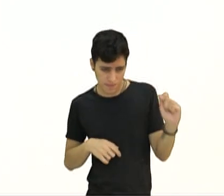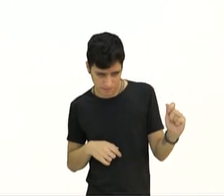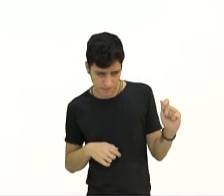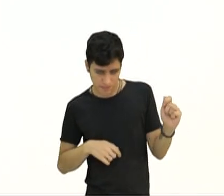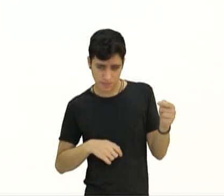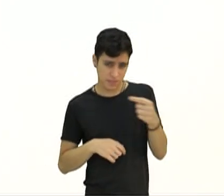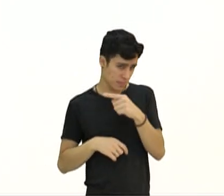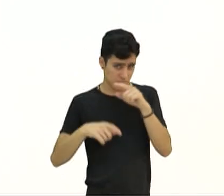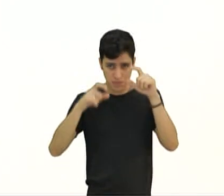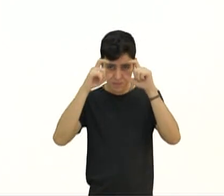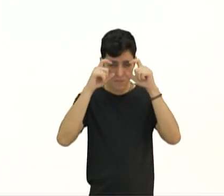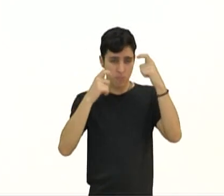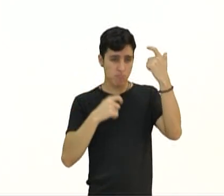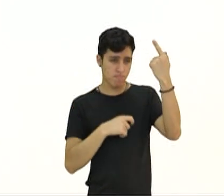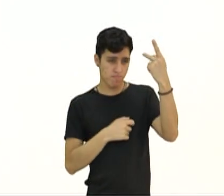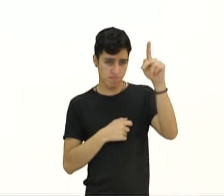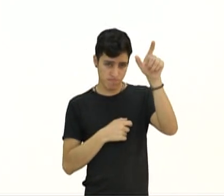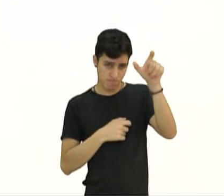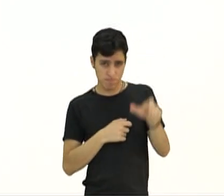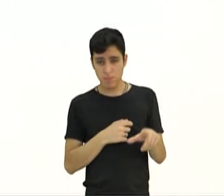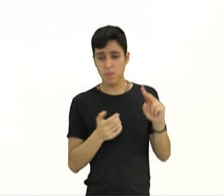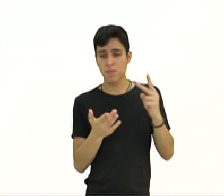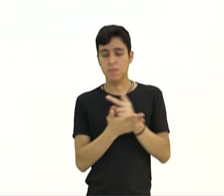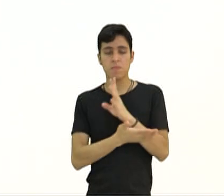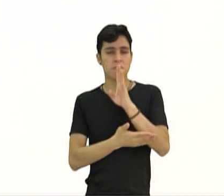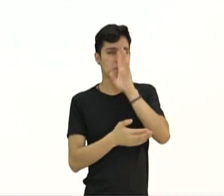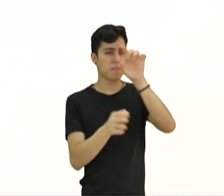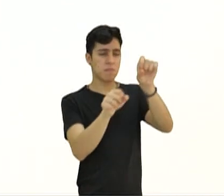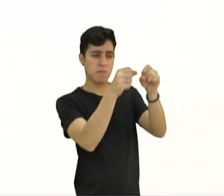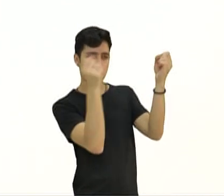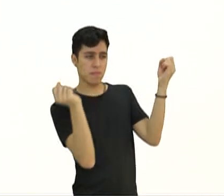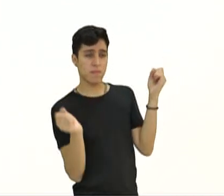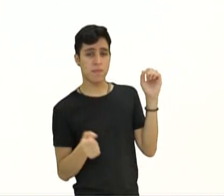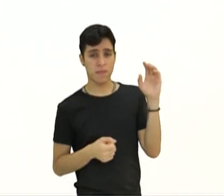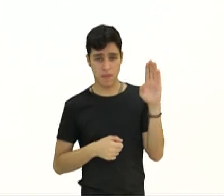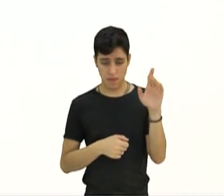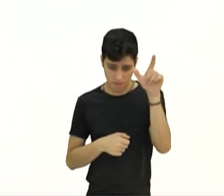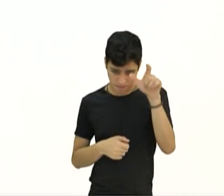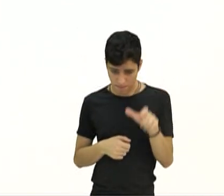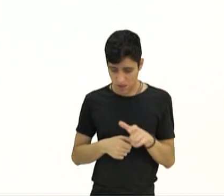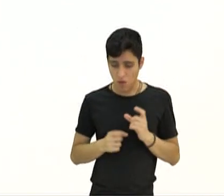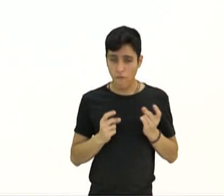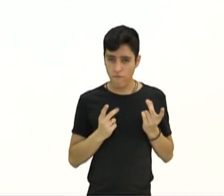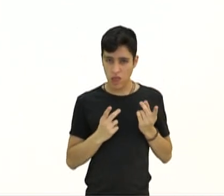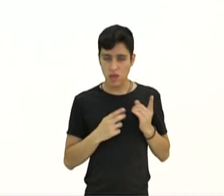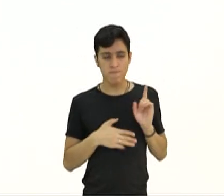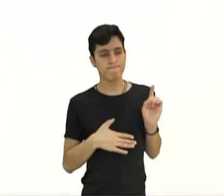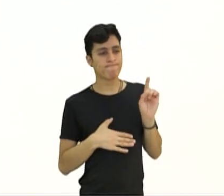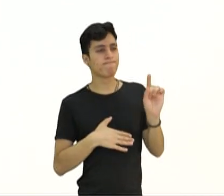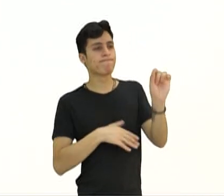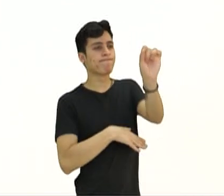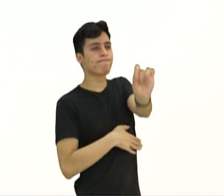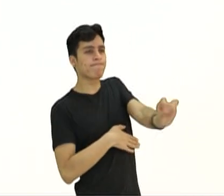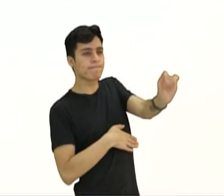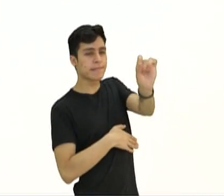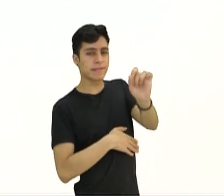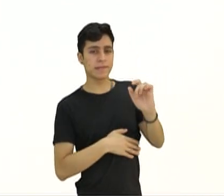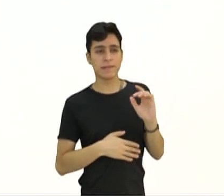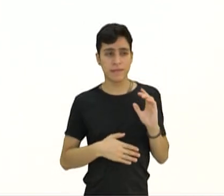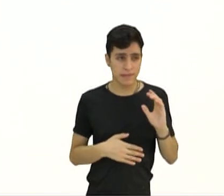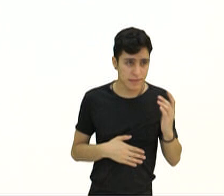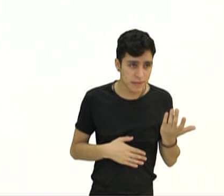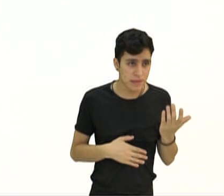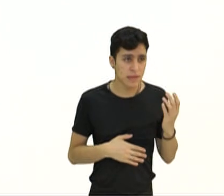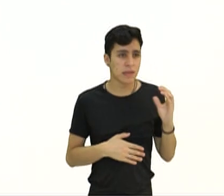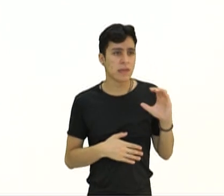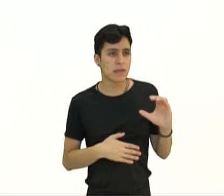Os óculos de Drummond foram alvo de vandalismo. B. Um comerciante limpou a estátua de Drummond. C. A estátua